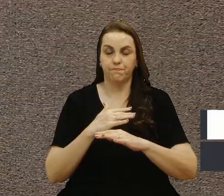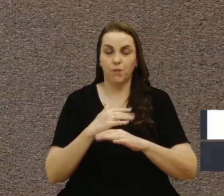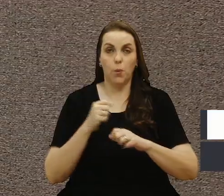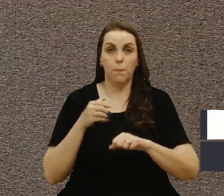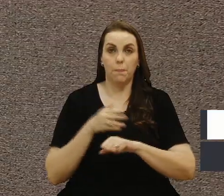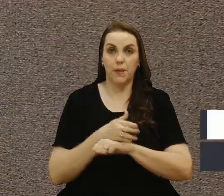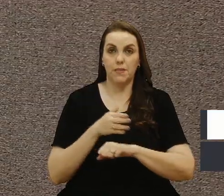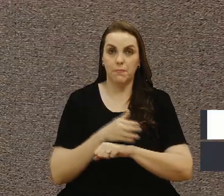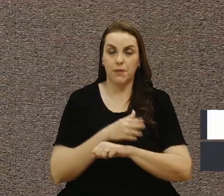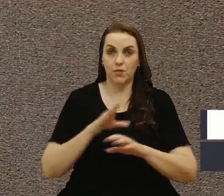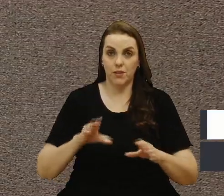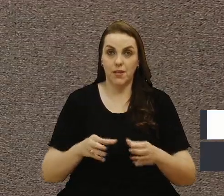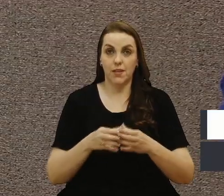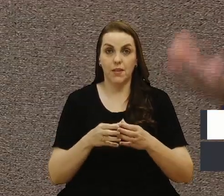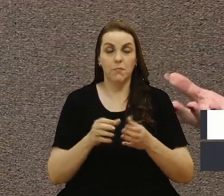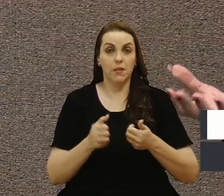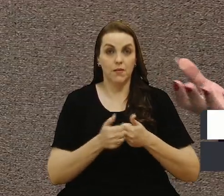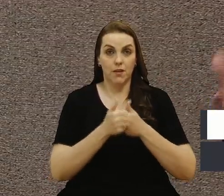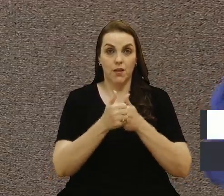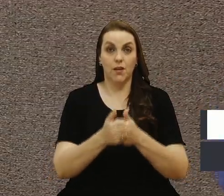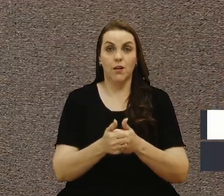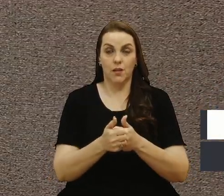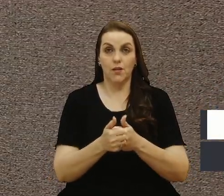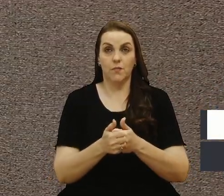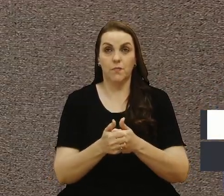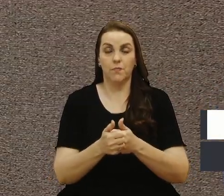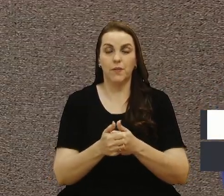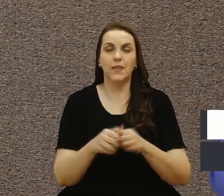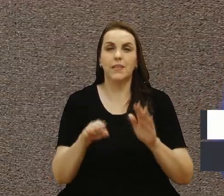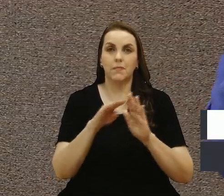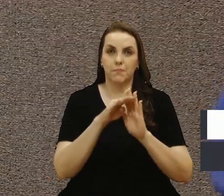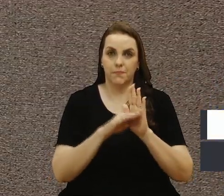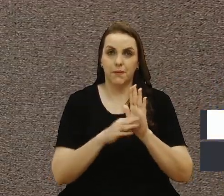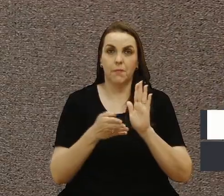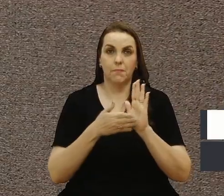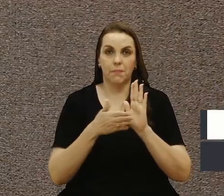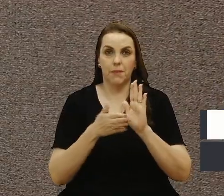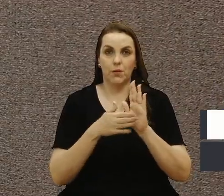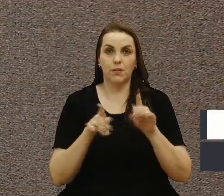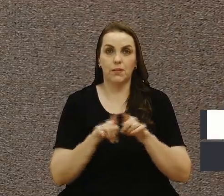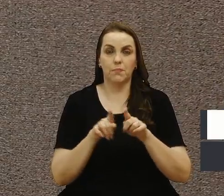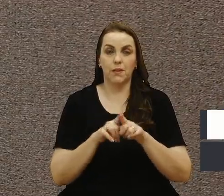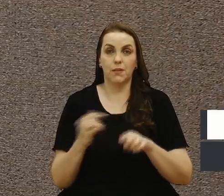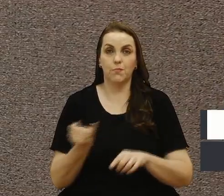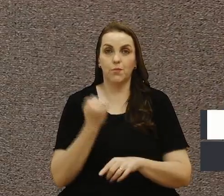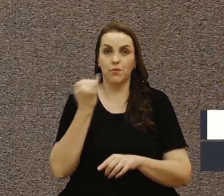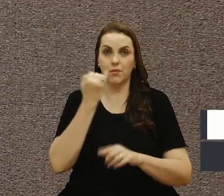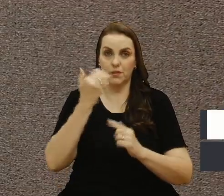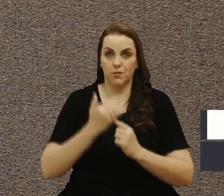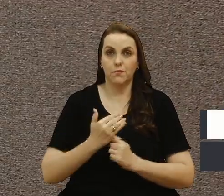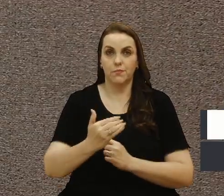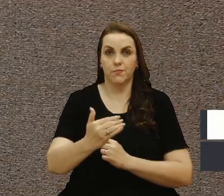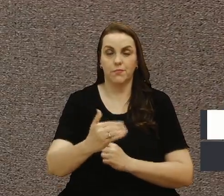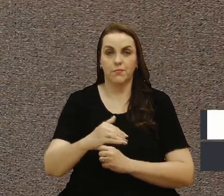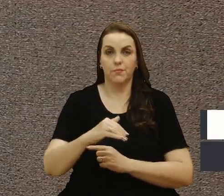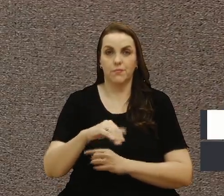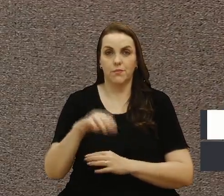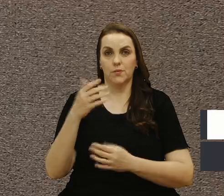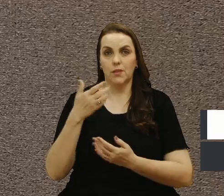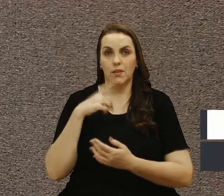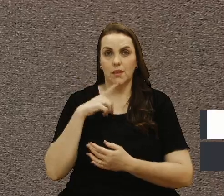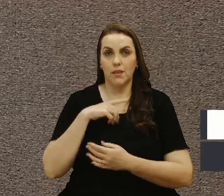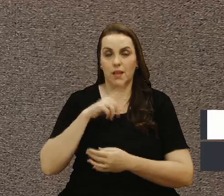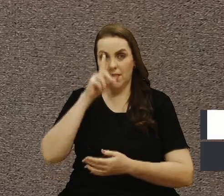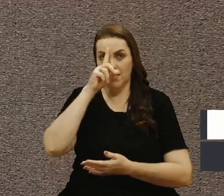nossa equipe aqui estava lá acompanhando, porque tínhamos uma outra pauta também importante nossa de mandato, então ouviu este momento, essa